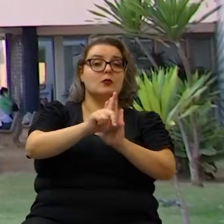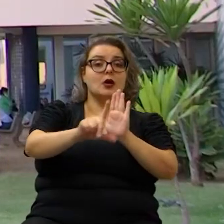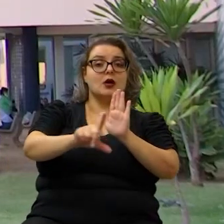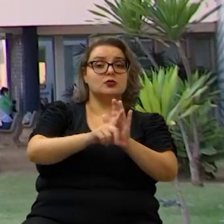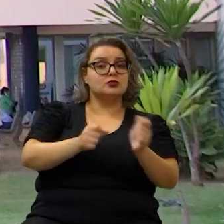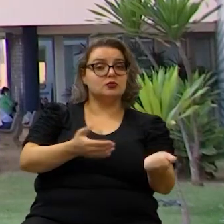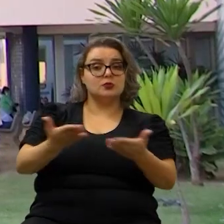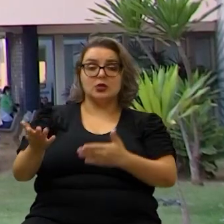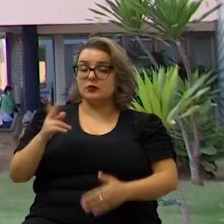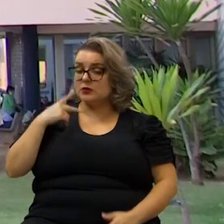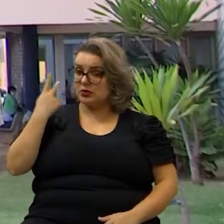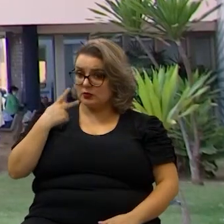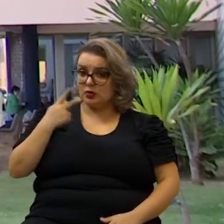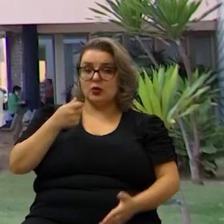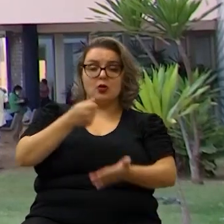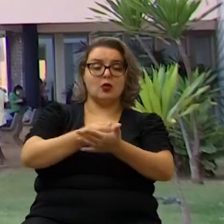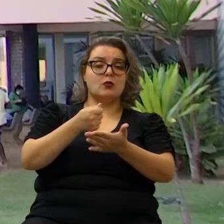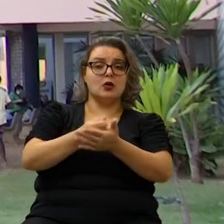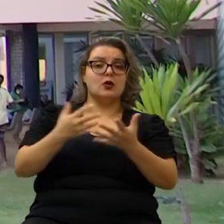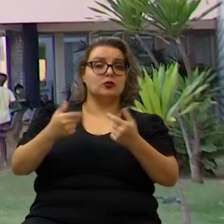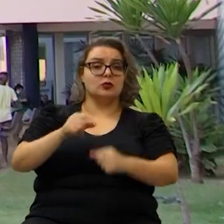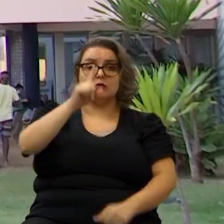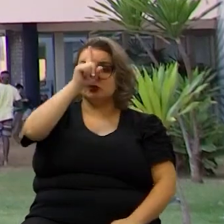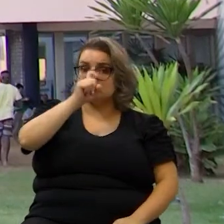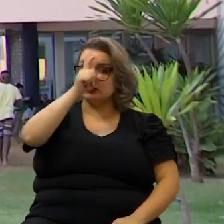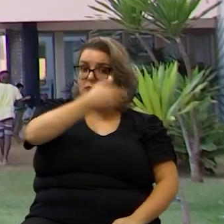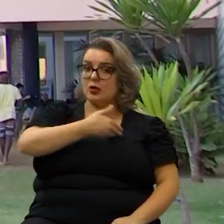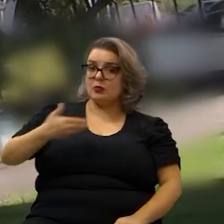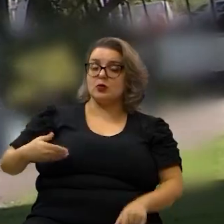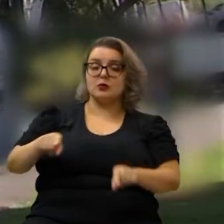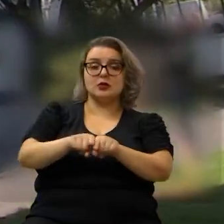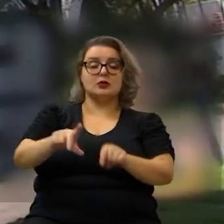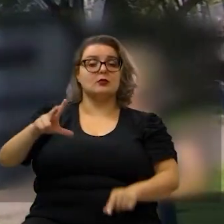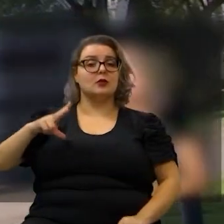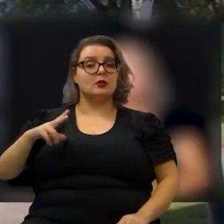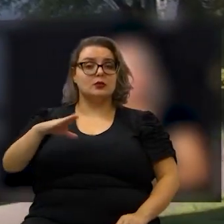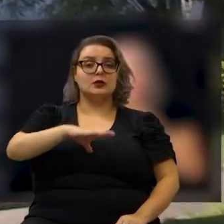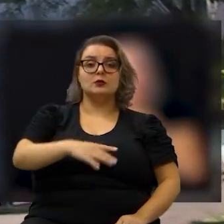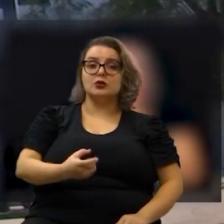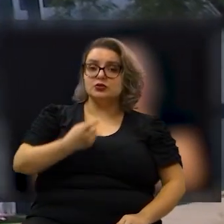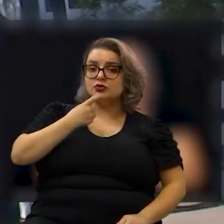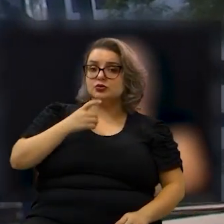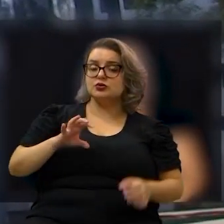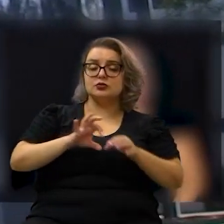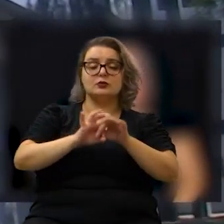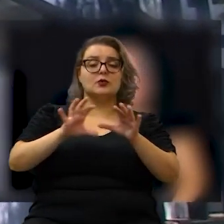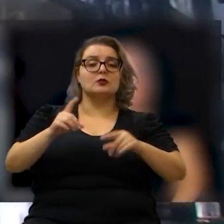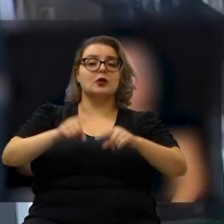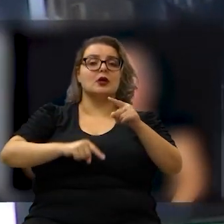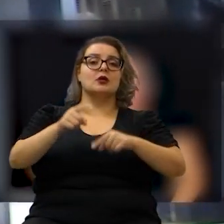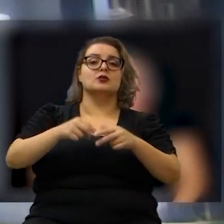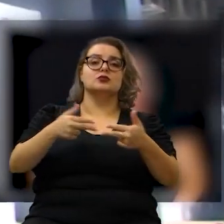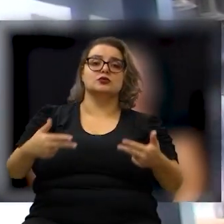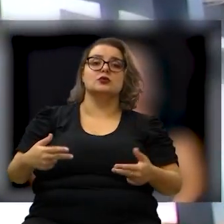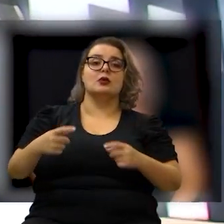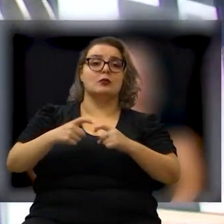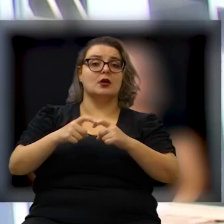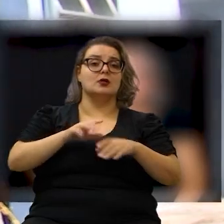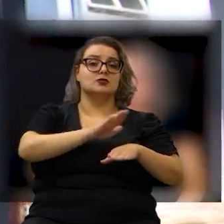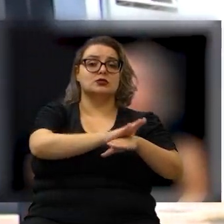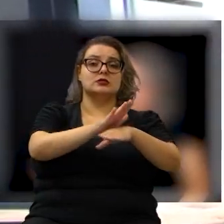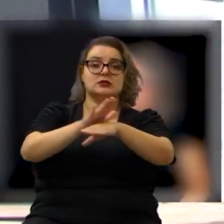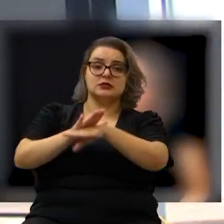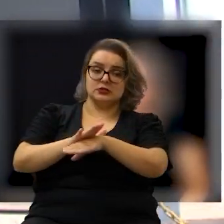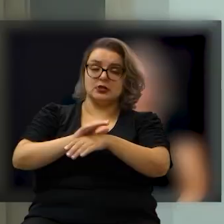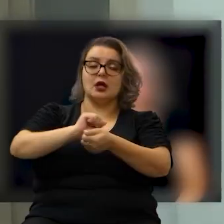O projeto de lei apresentado pelo vereador obriga todos os hospitais públicos e privados do município que disponibilizem